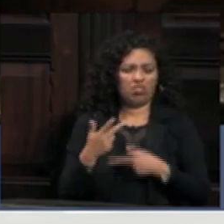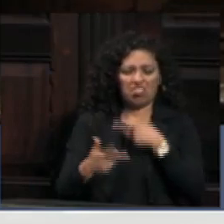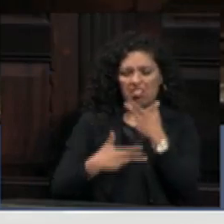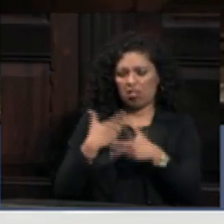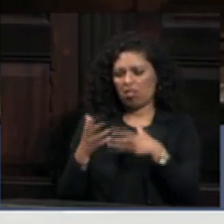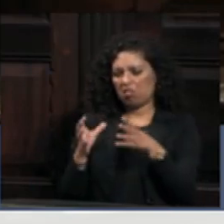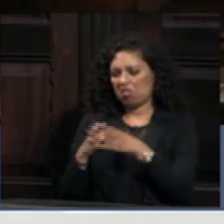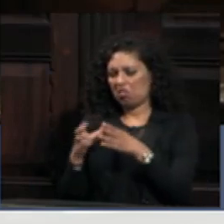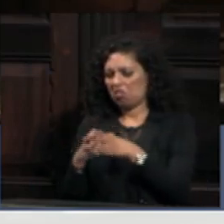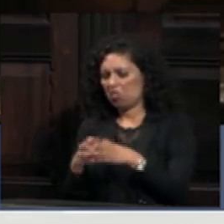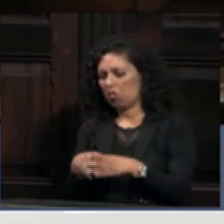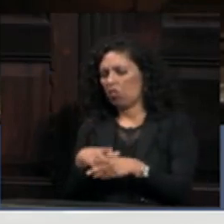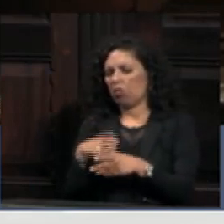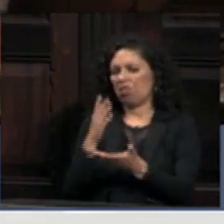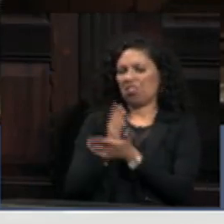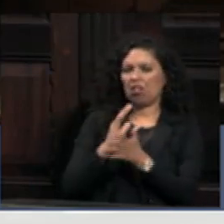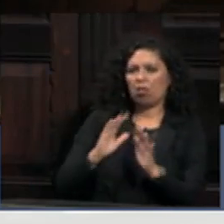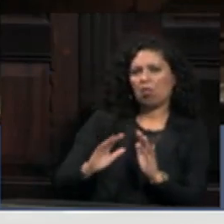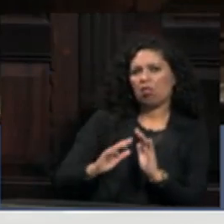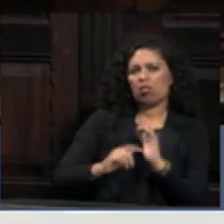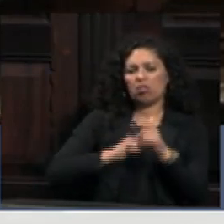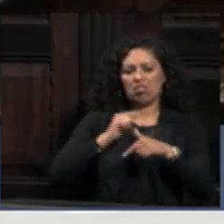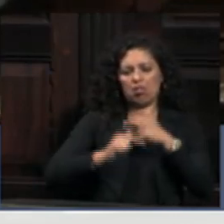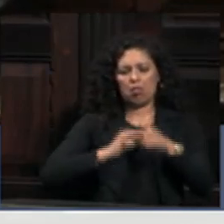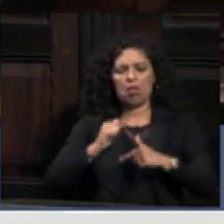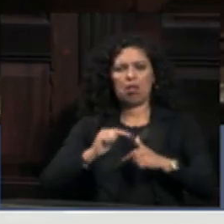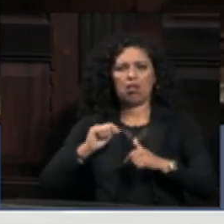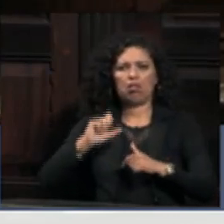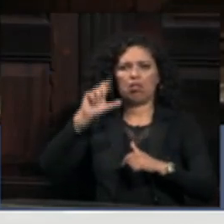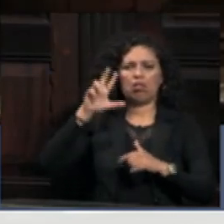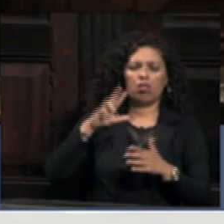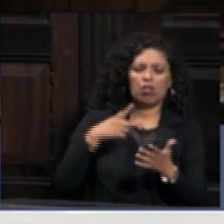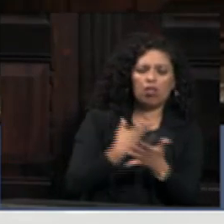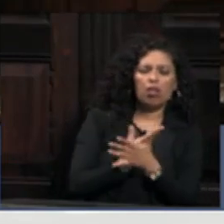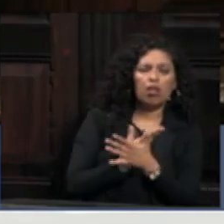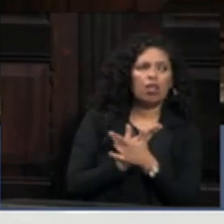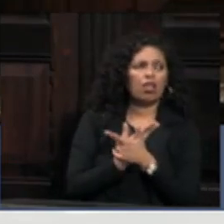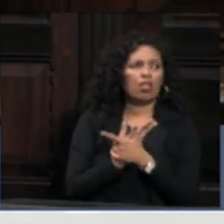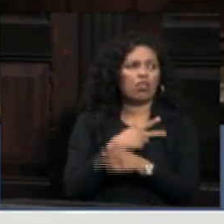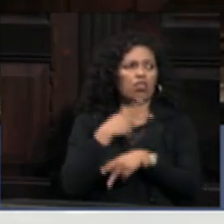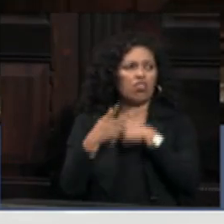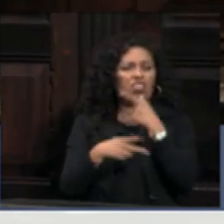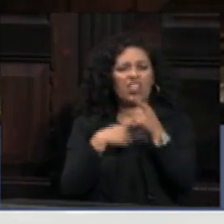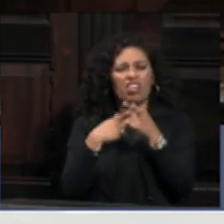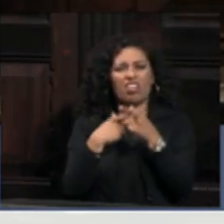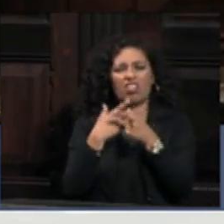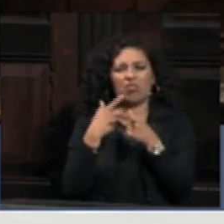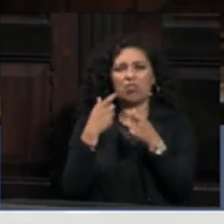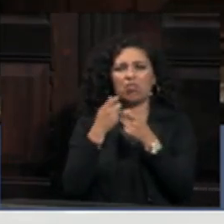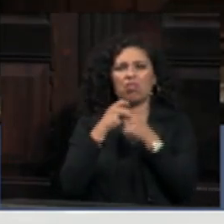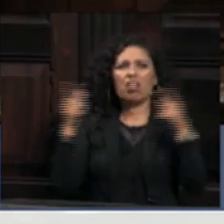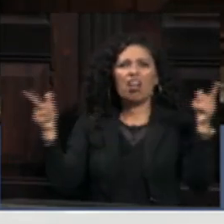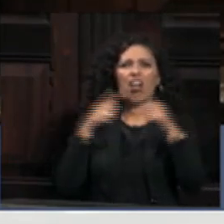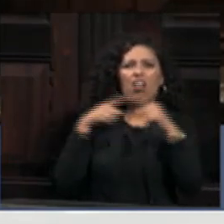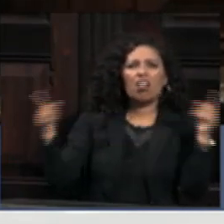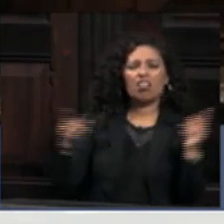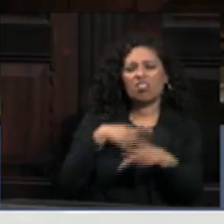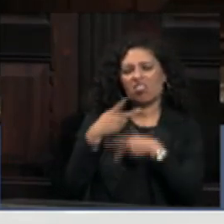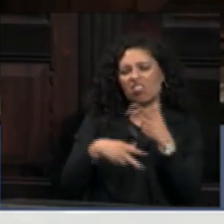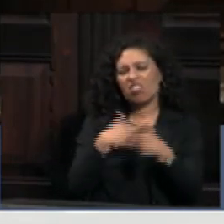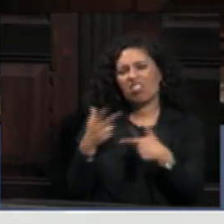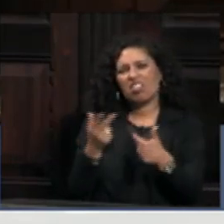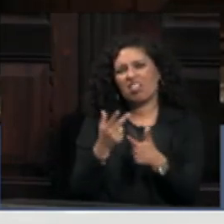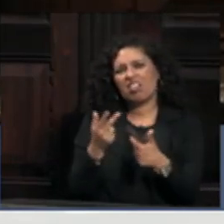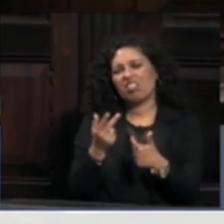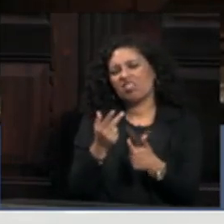foram distribuídas irresponsavelmente, ficar com argumentos superficiais para acabar